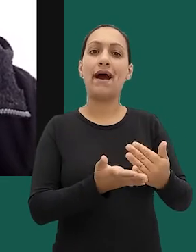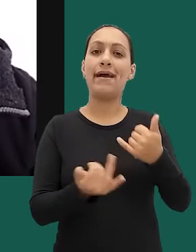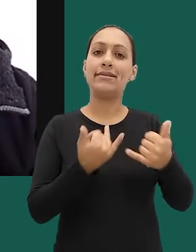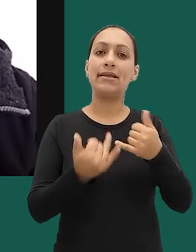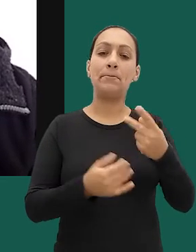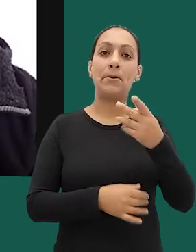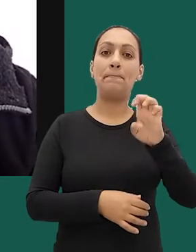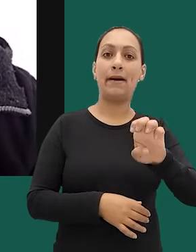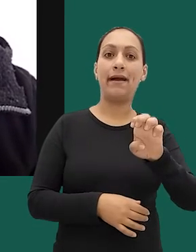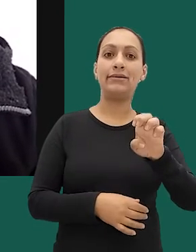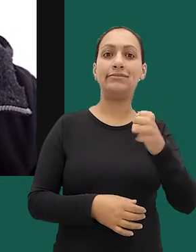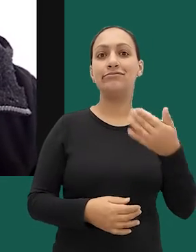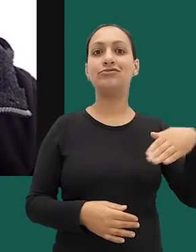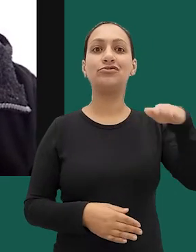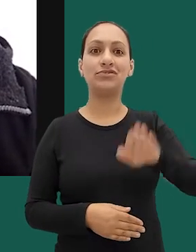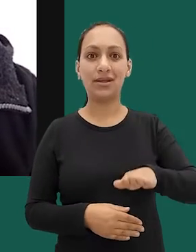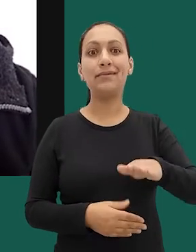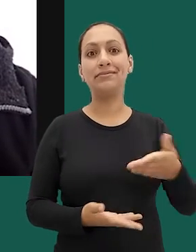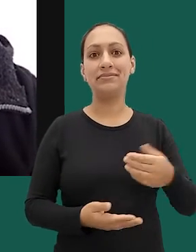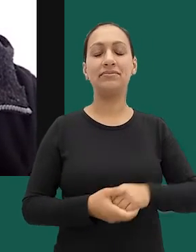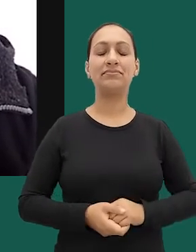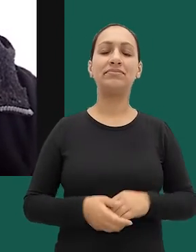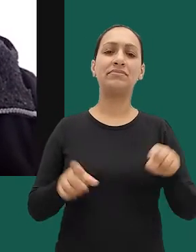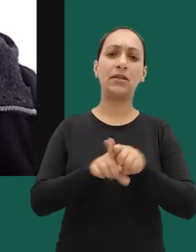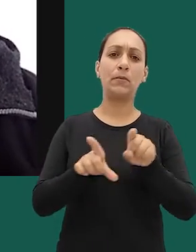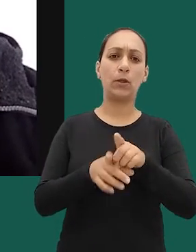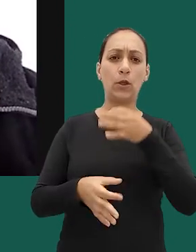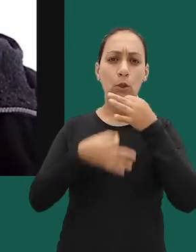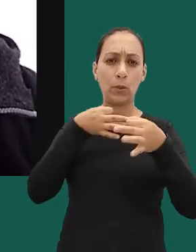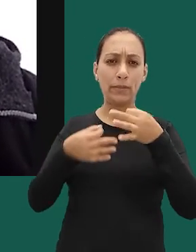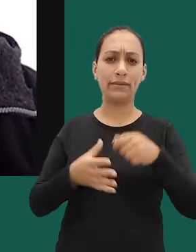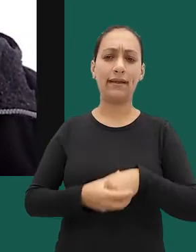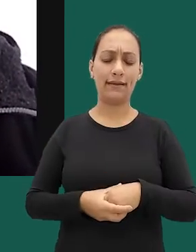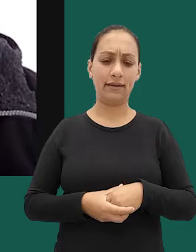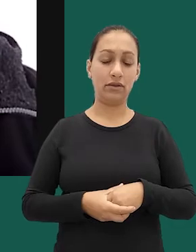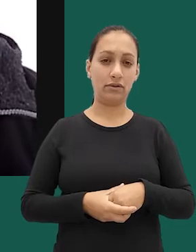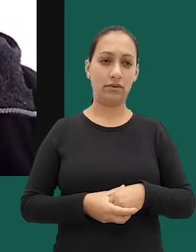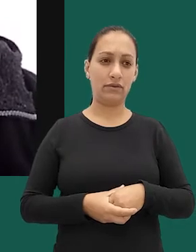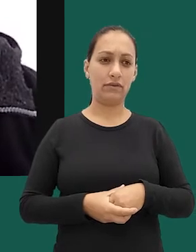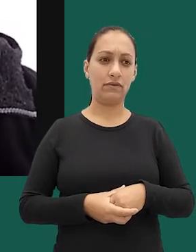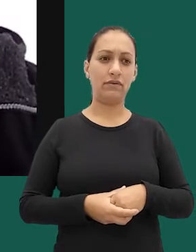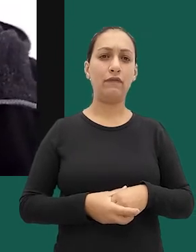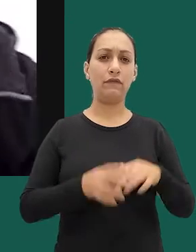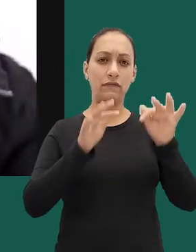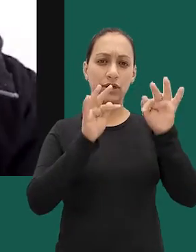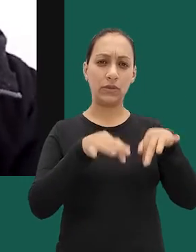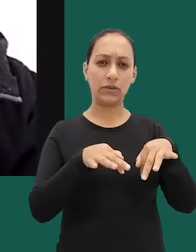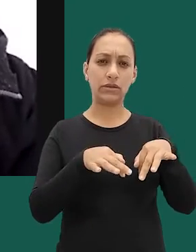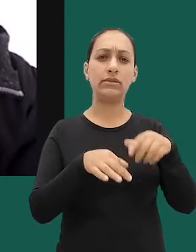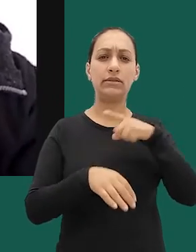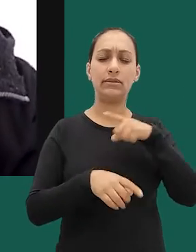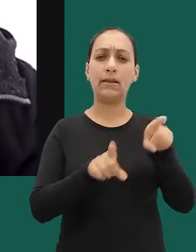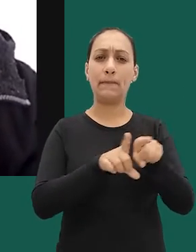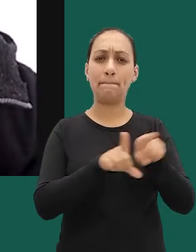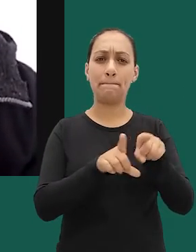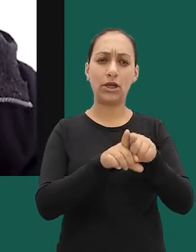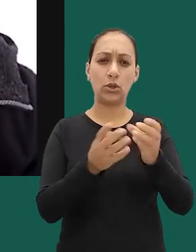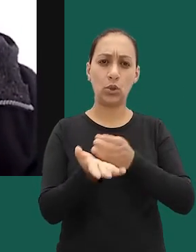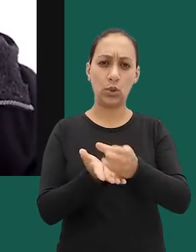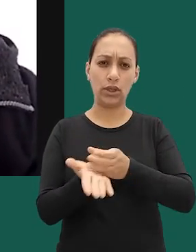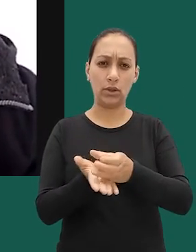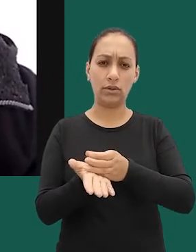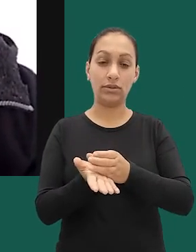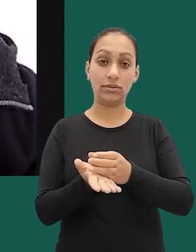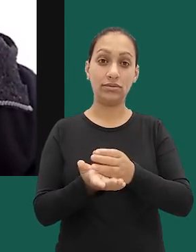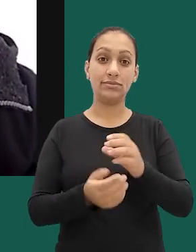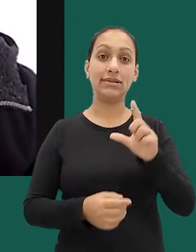né? Então, eu ia comentar também, né, que eu vi que lá no finalzinho tem a parte do currículo que comenta sobre o LinkedIn,